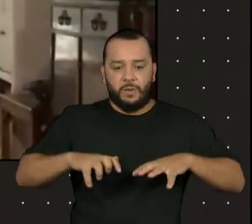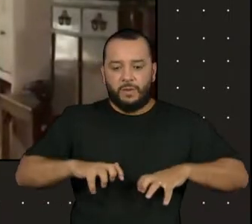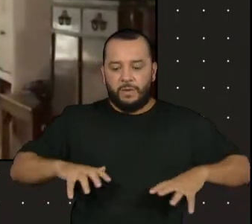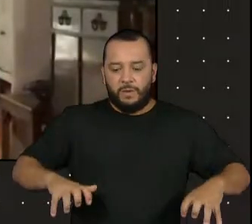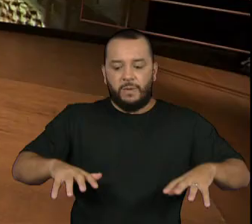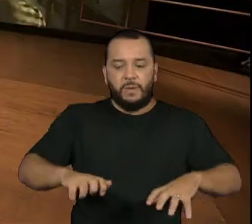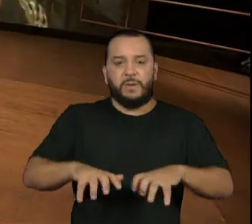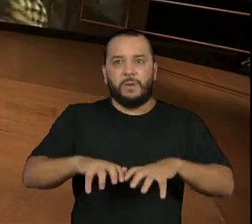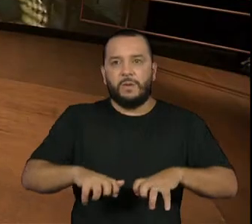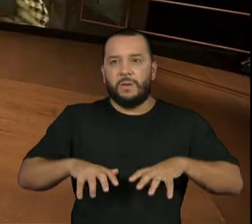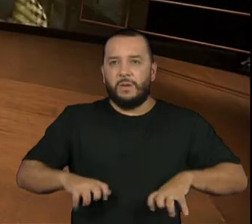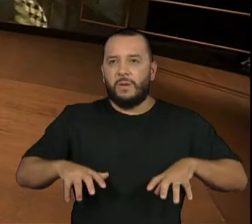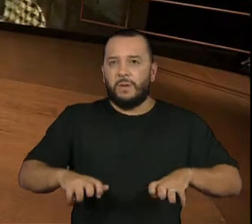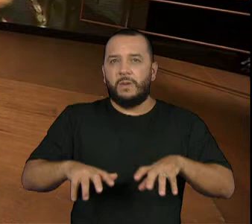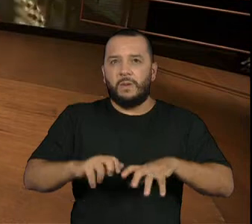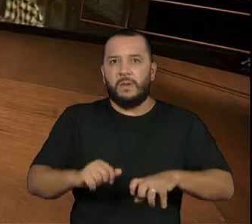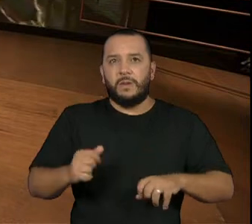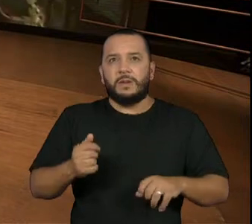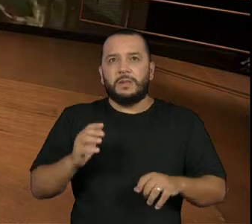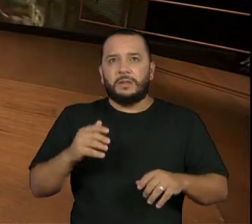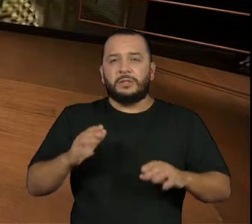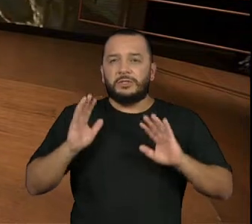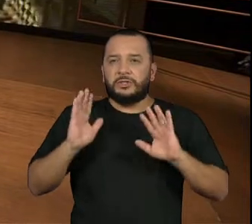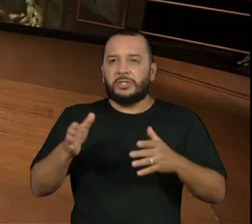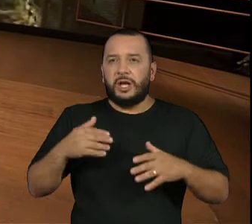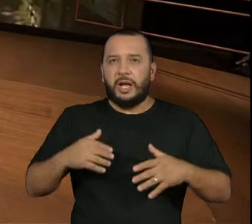padaria, cheio de